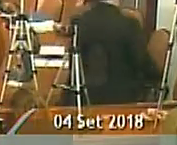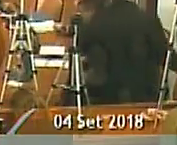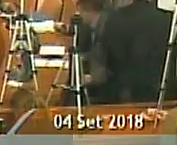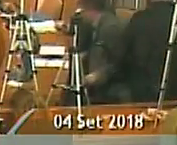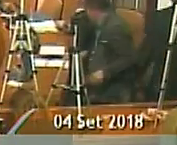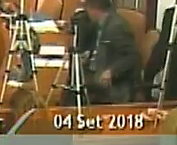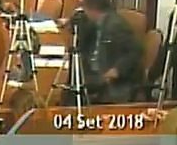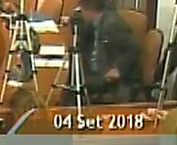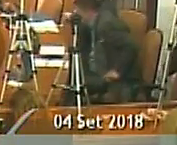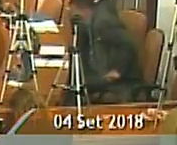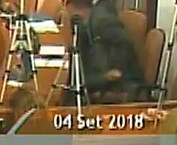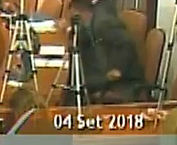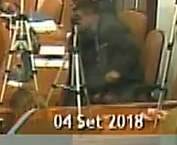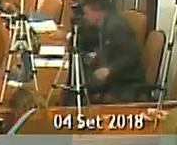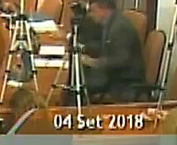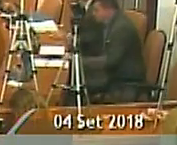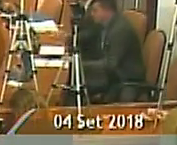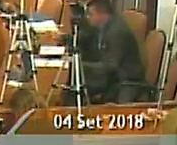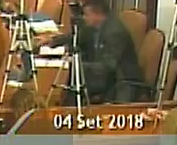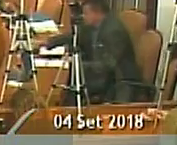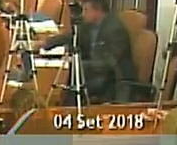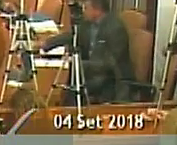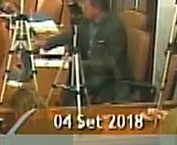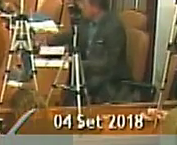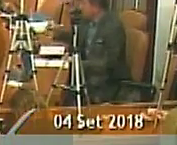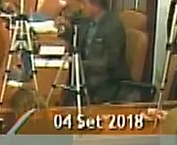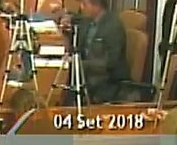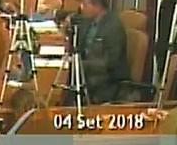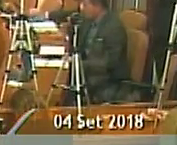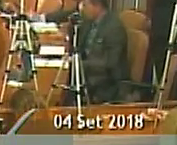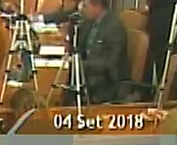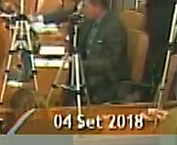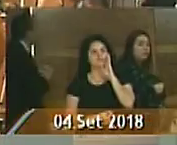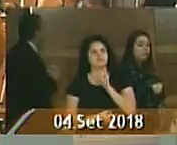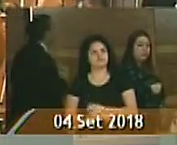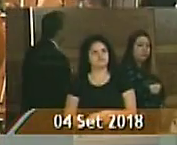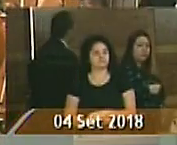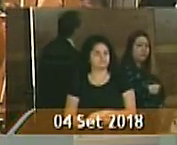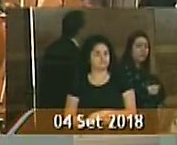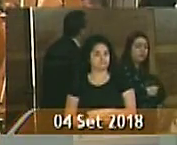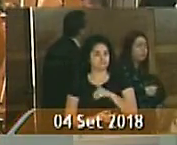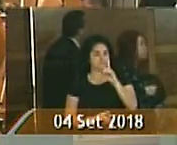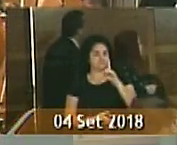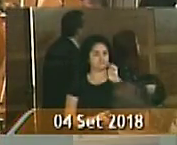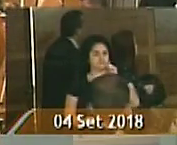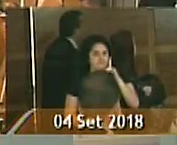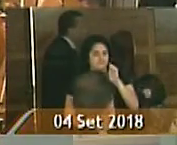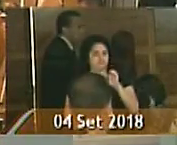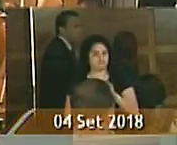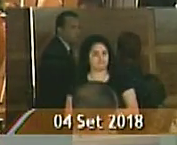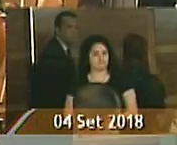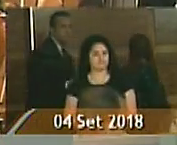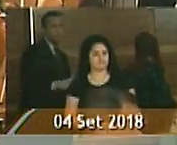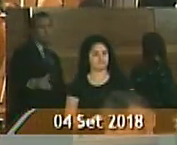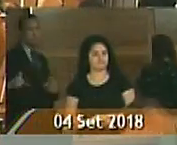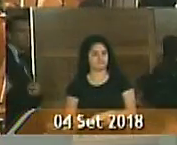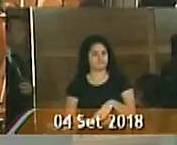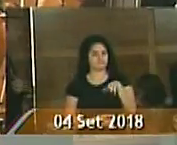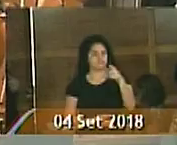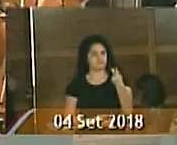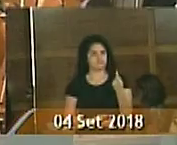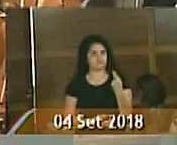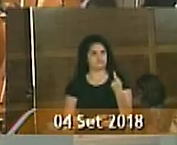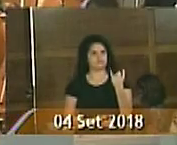Muito bom dia a todos. Carindé do Social, Claudinho, vereador Dedé da Loteria, vereador Elinho do